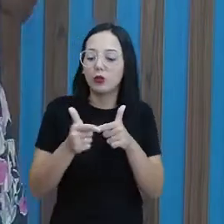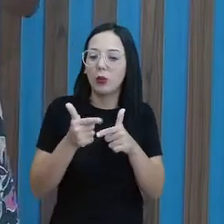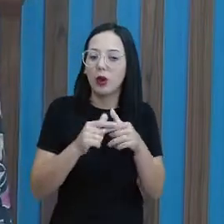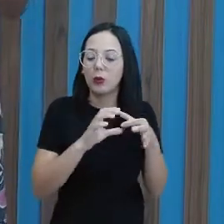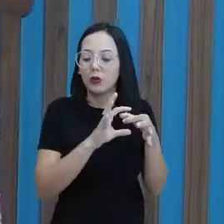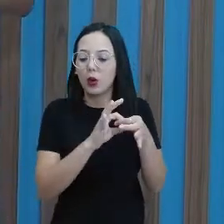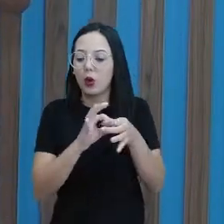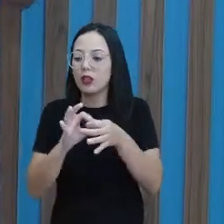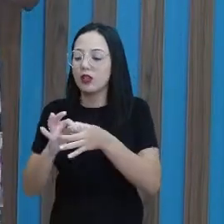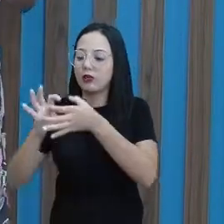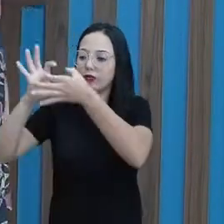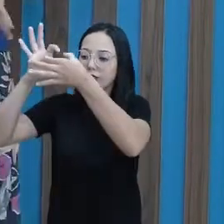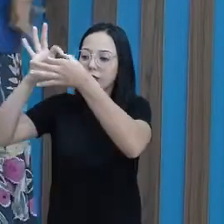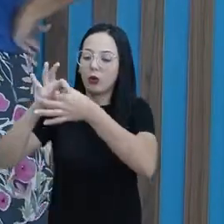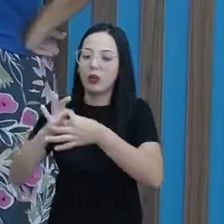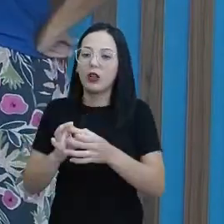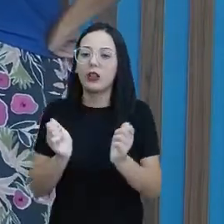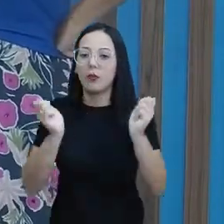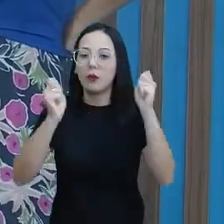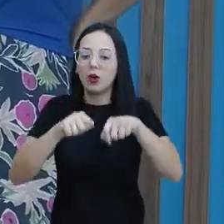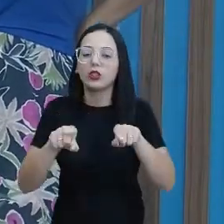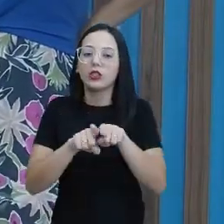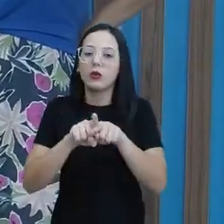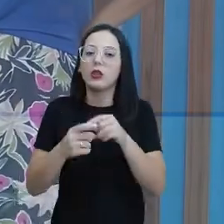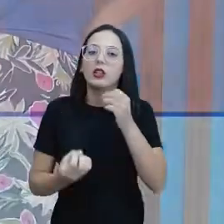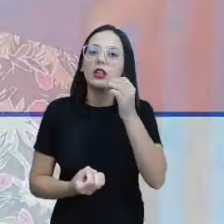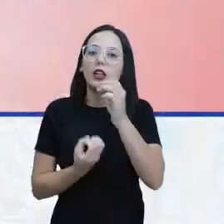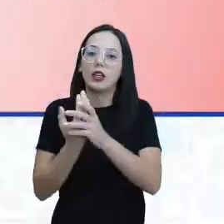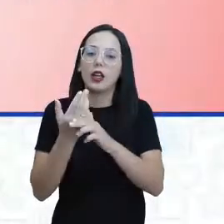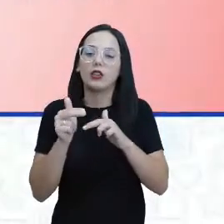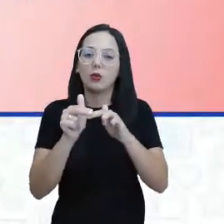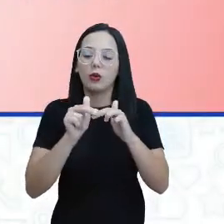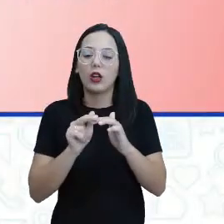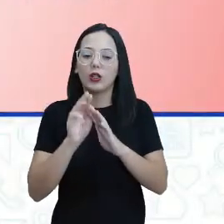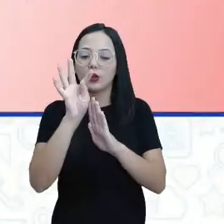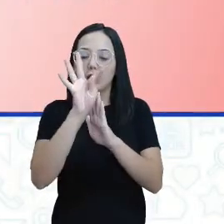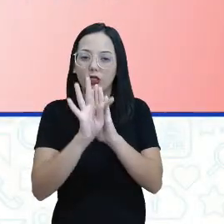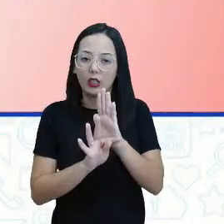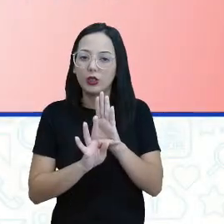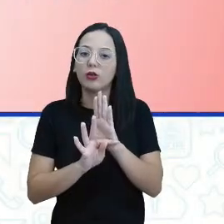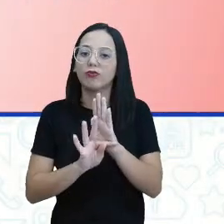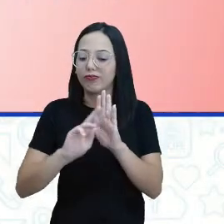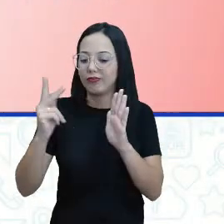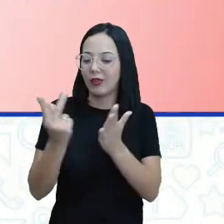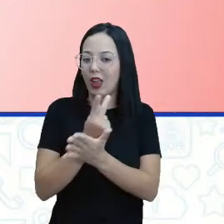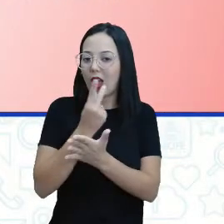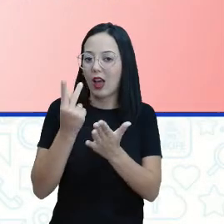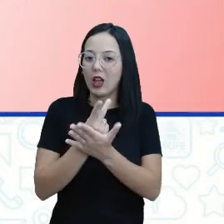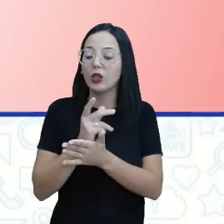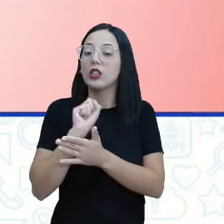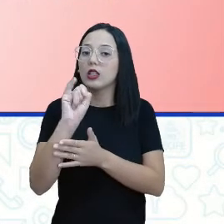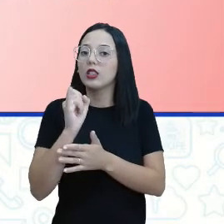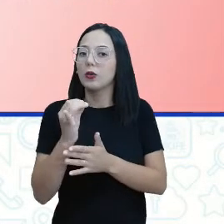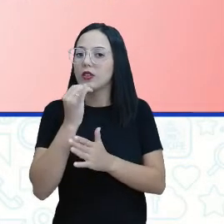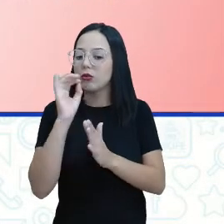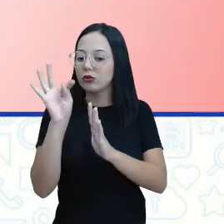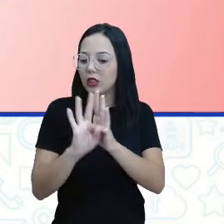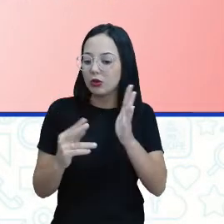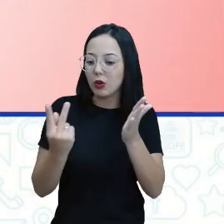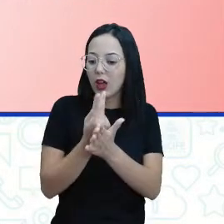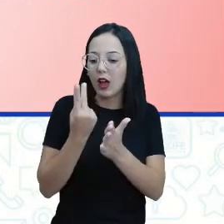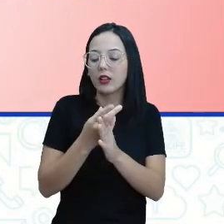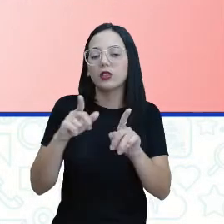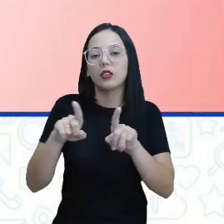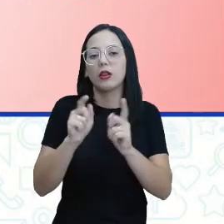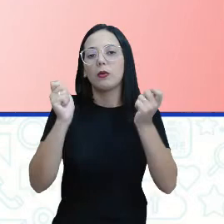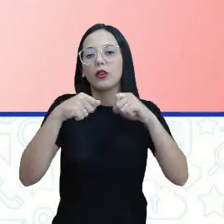e coerência, eles podem ser gerados por um trecho mal pontuado. Um trecho mal pontuado também pode fazer